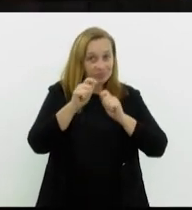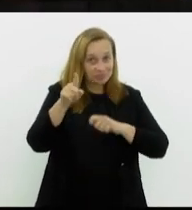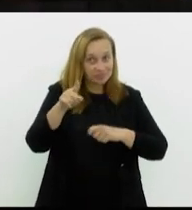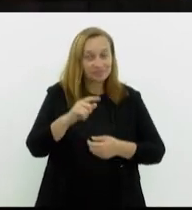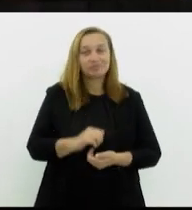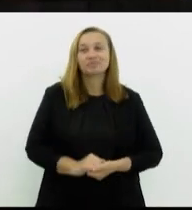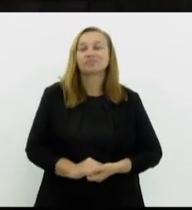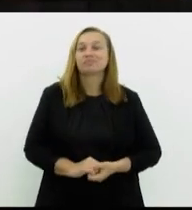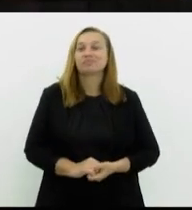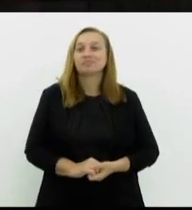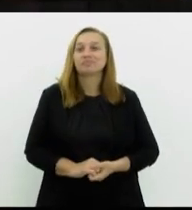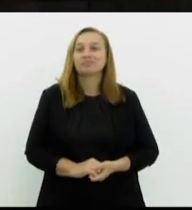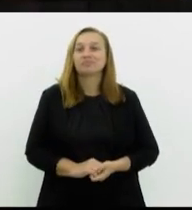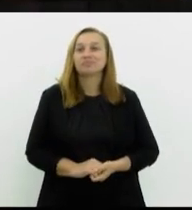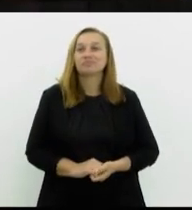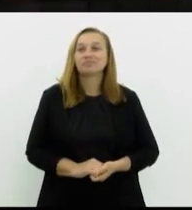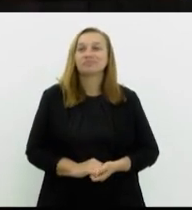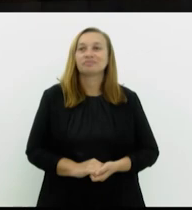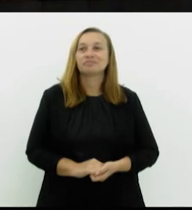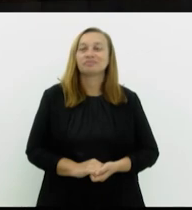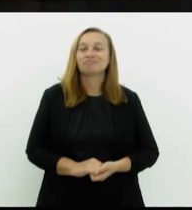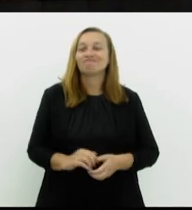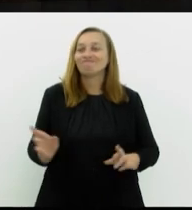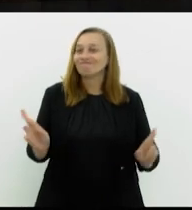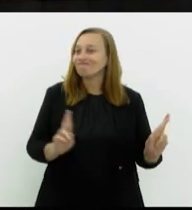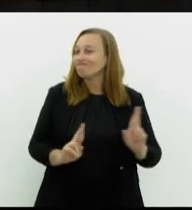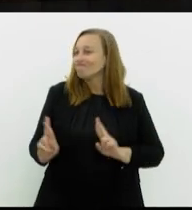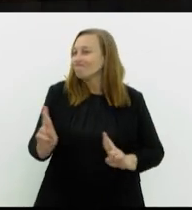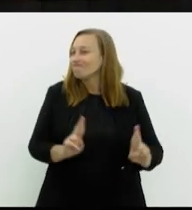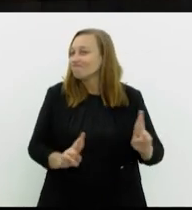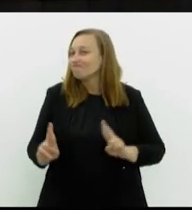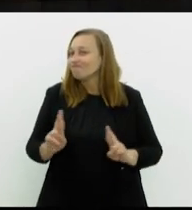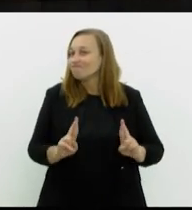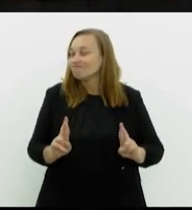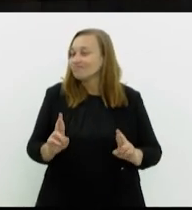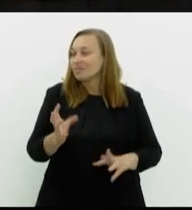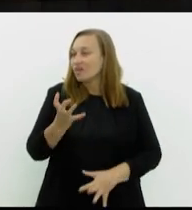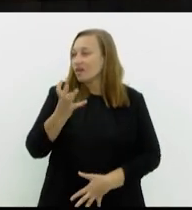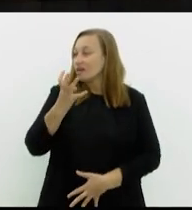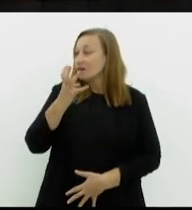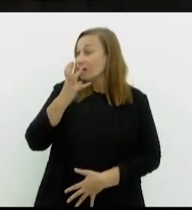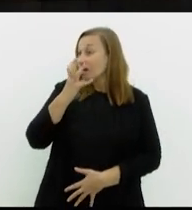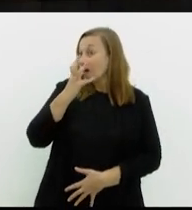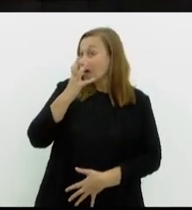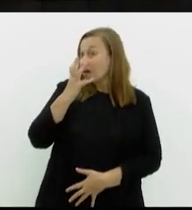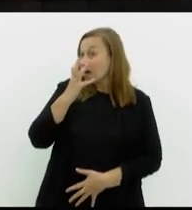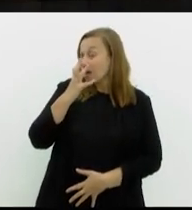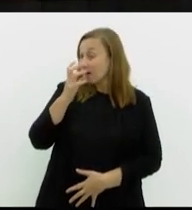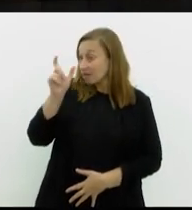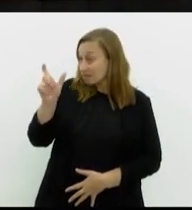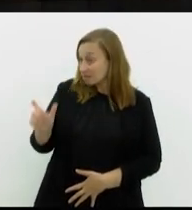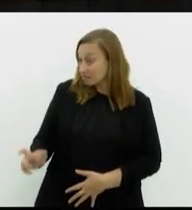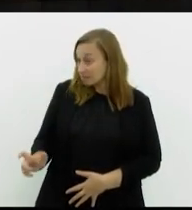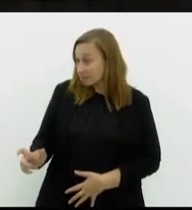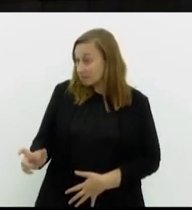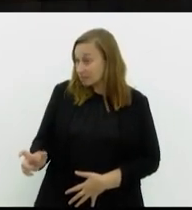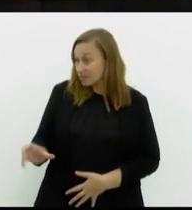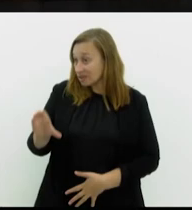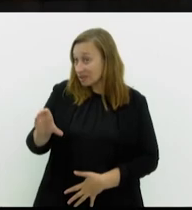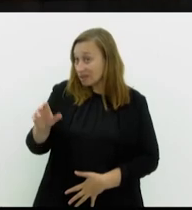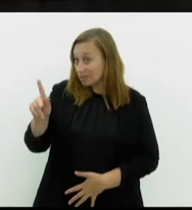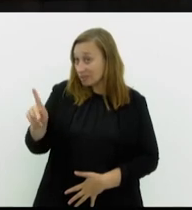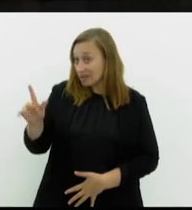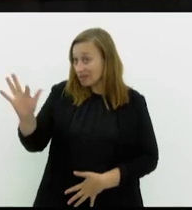que tem uma relação admirável com o CPF